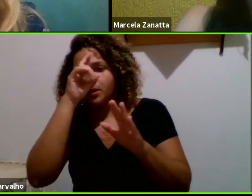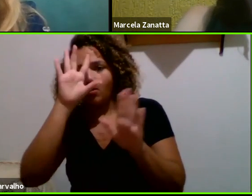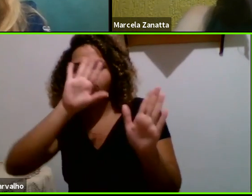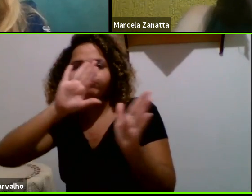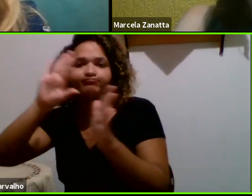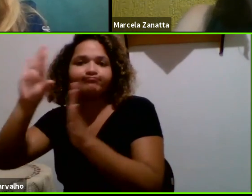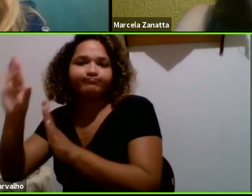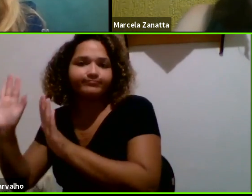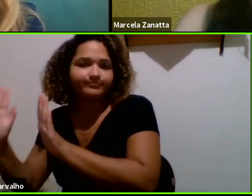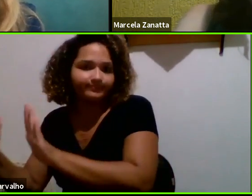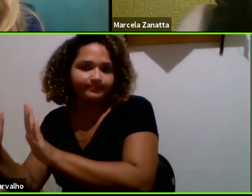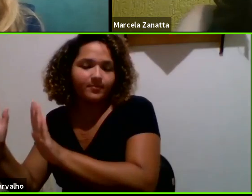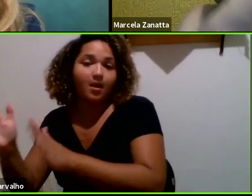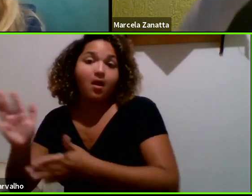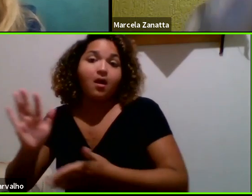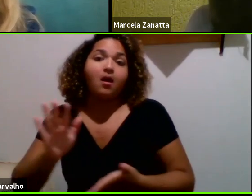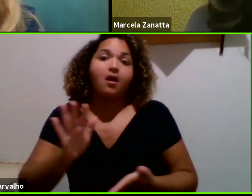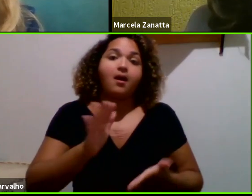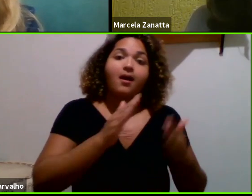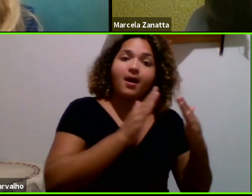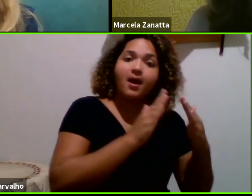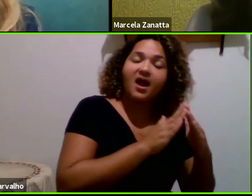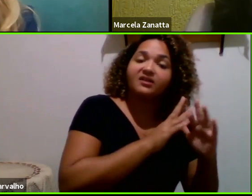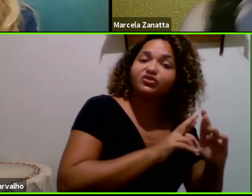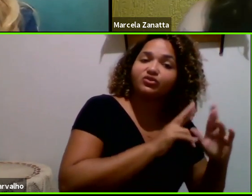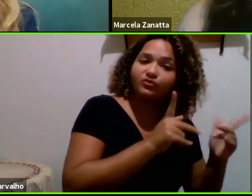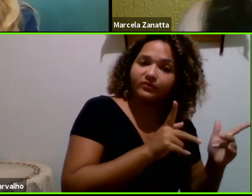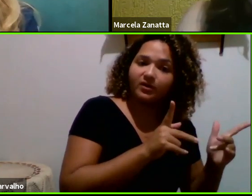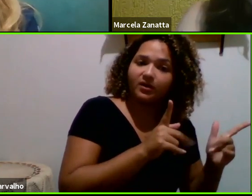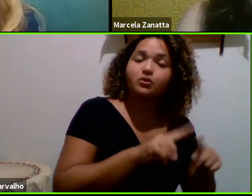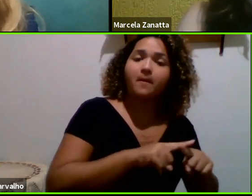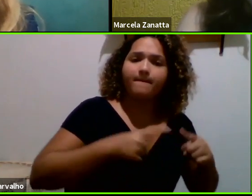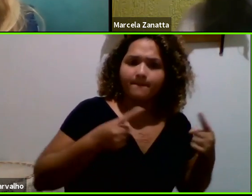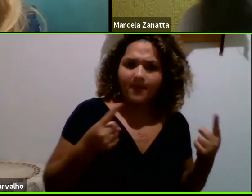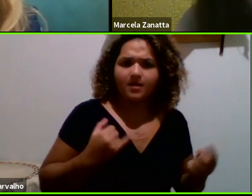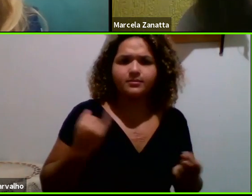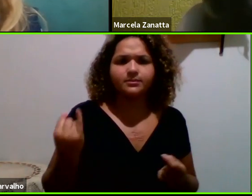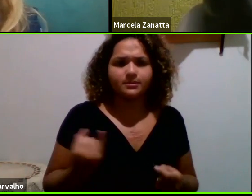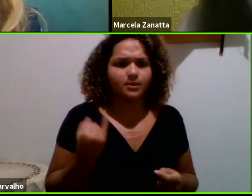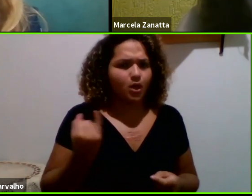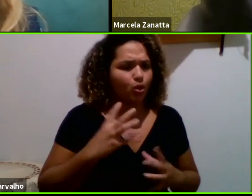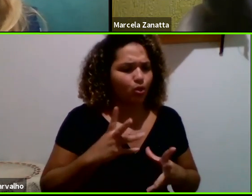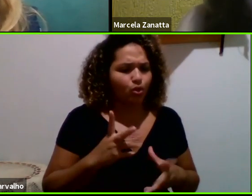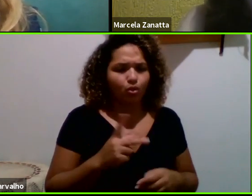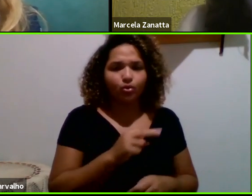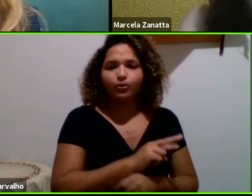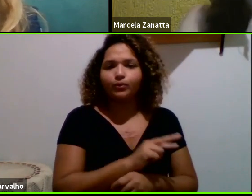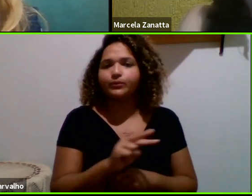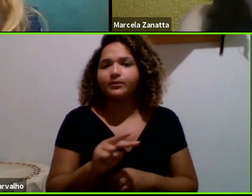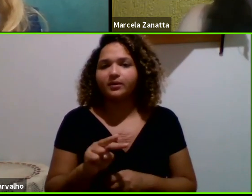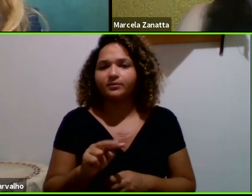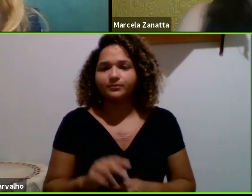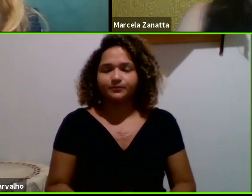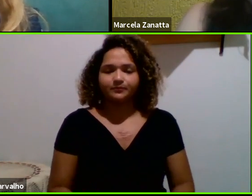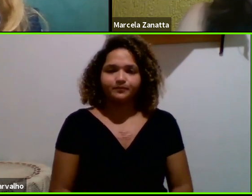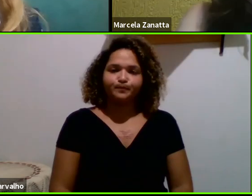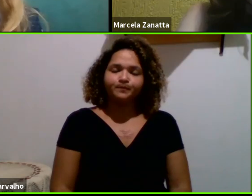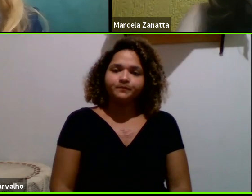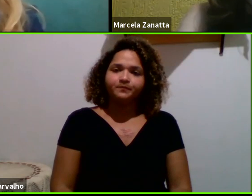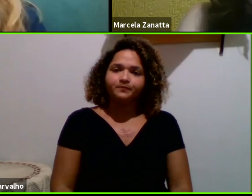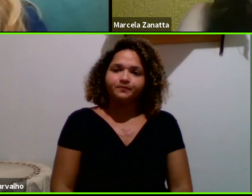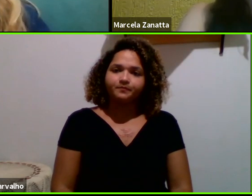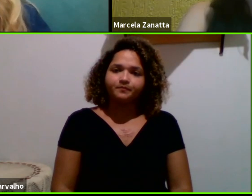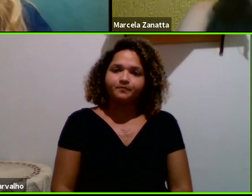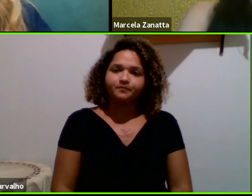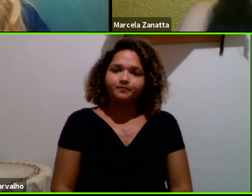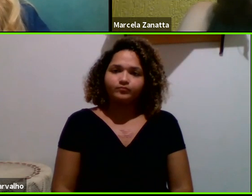risco neonatal. E o terceiro pilar de segurança, obviamente, é traçar um bom plano de transferência para onde a gente vai, caso a gente